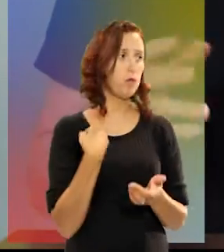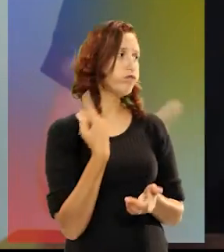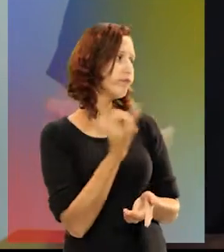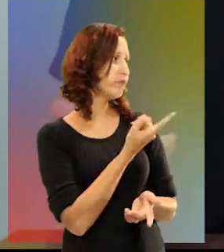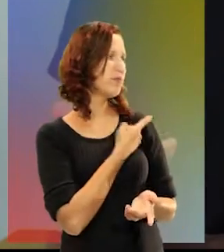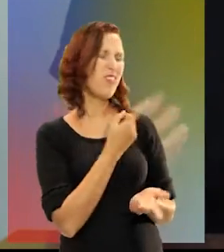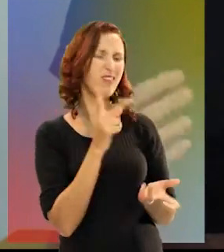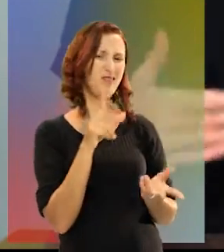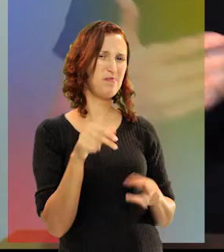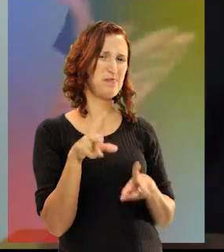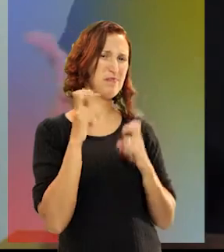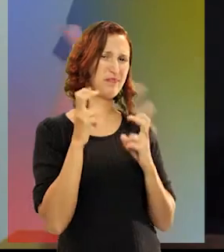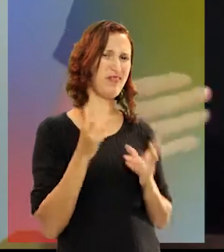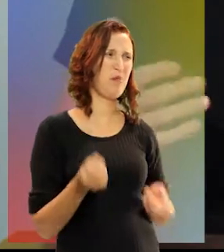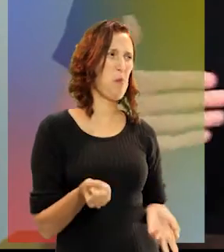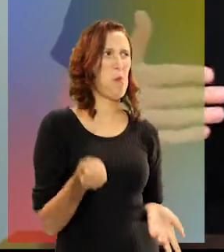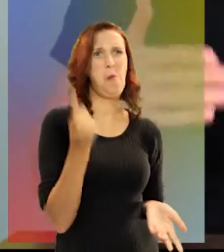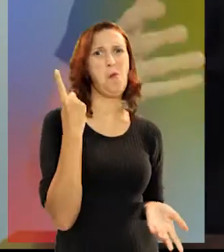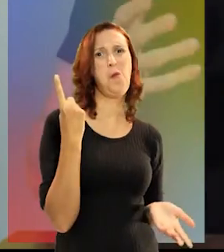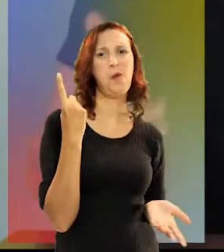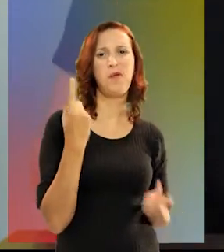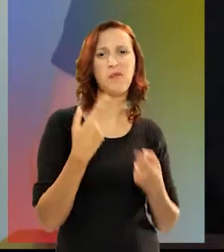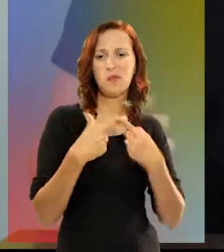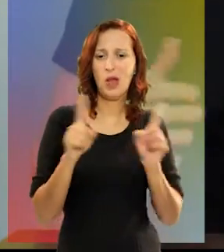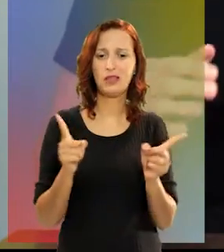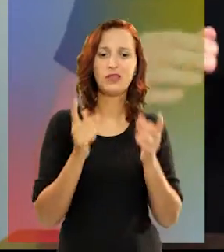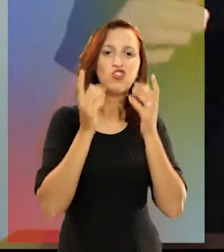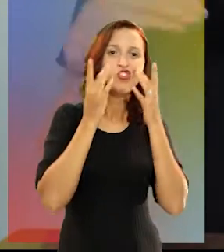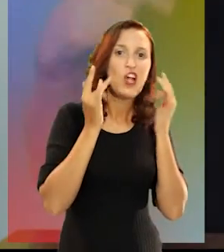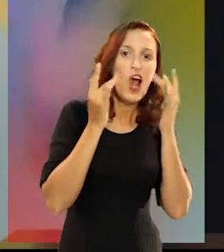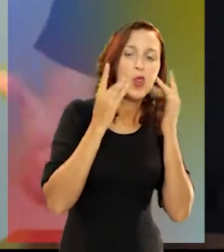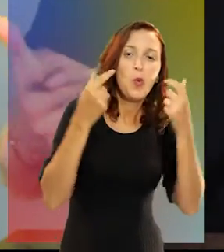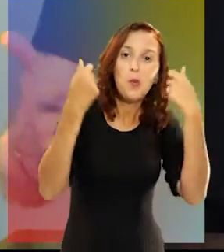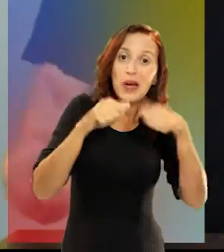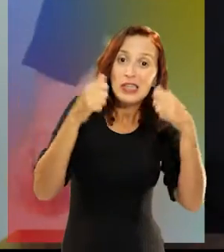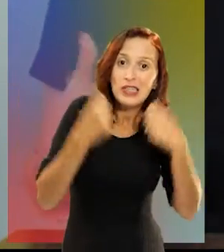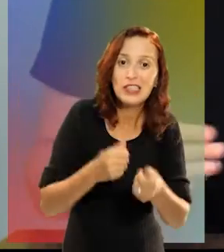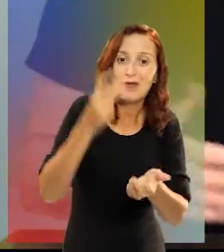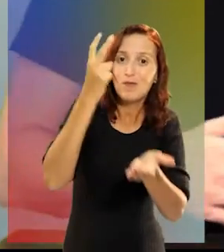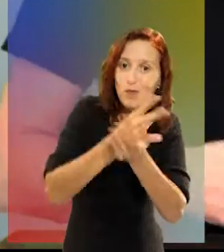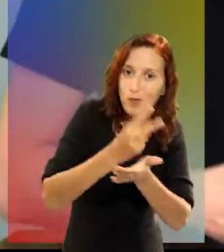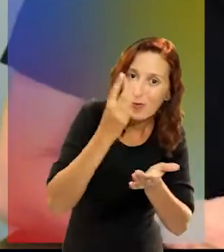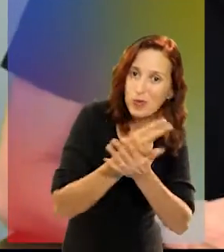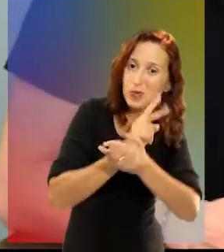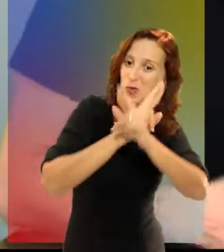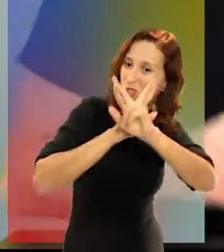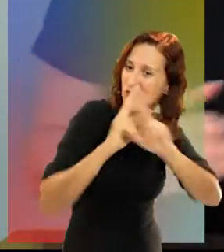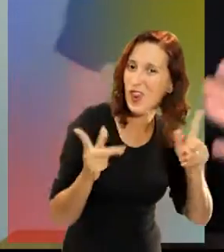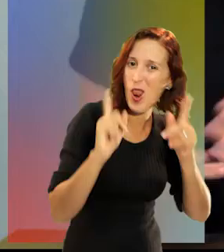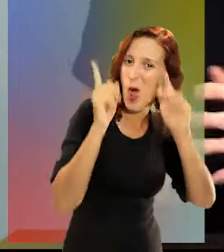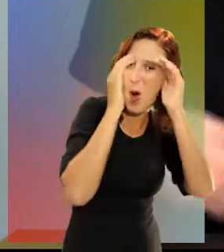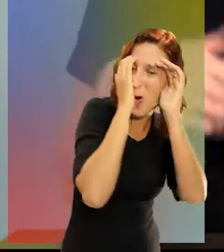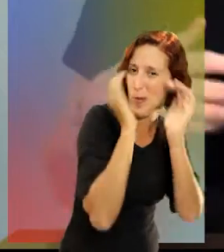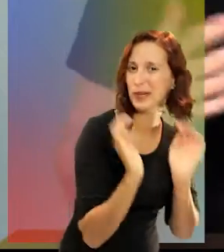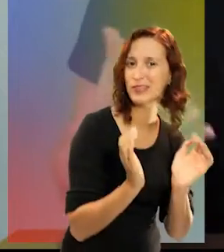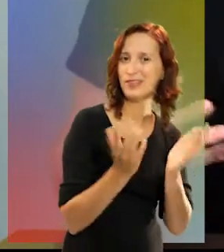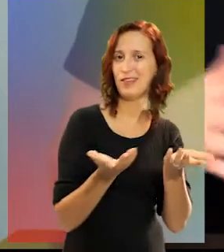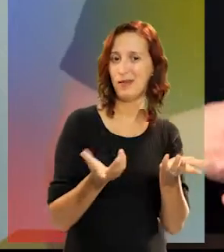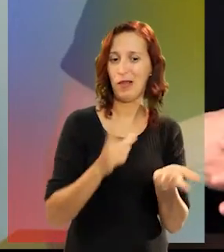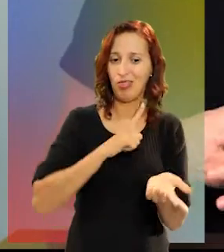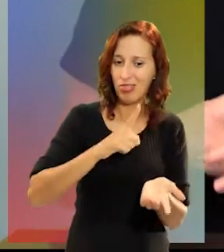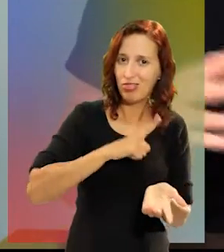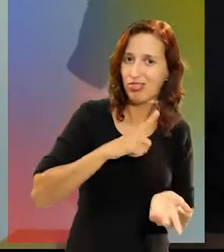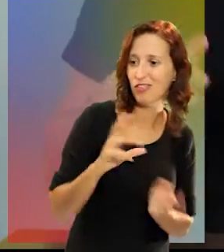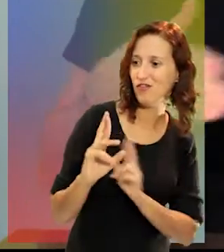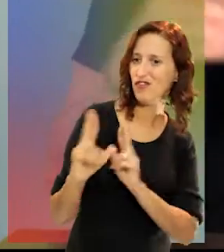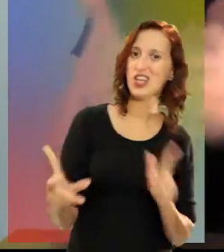soa muito estranho, porque, poxa, uma obra cênica, ela precisa ser desrespeitosa para que ela possa existir,